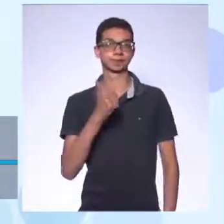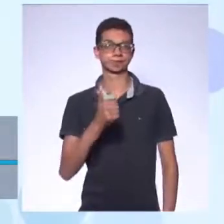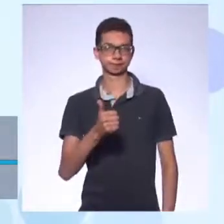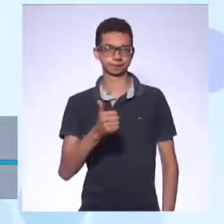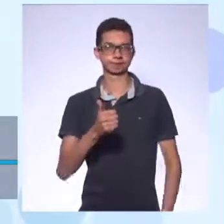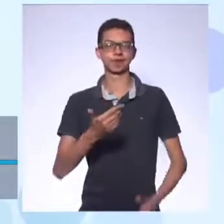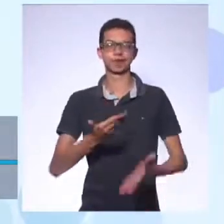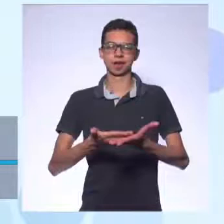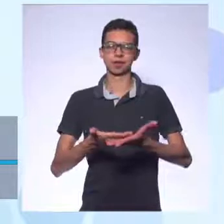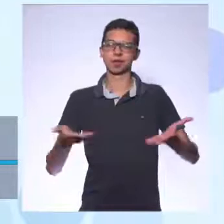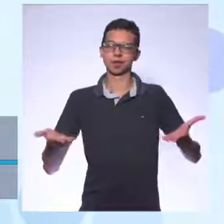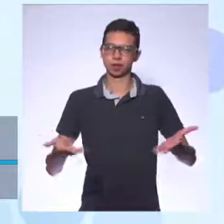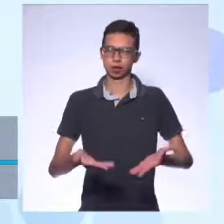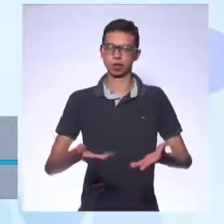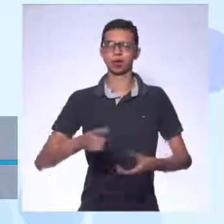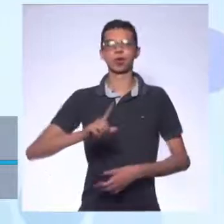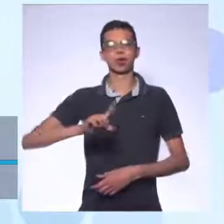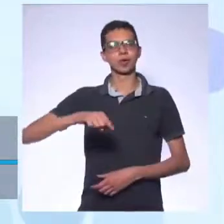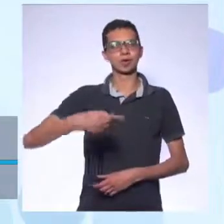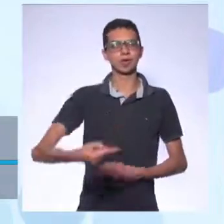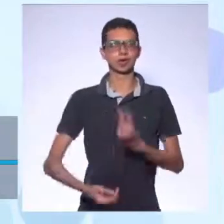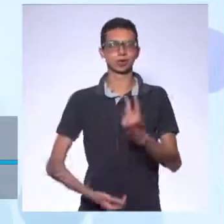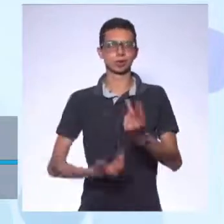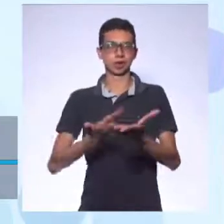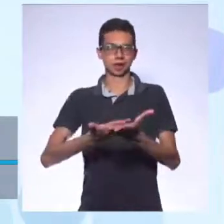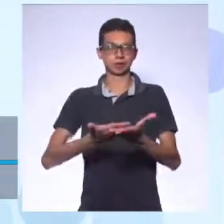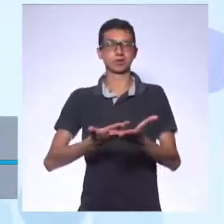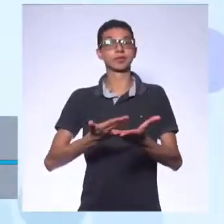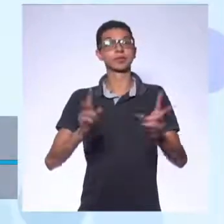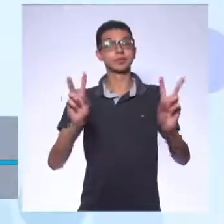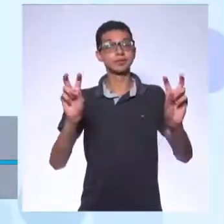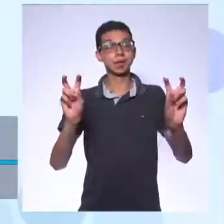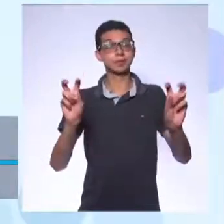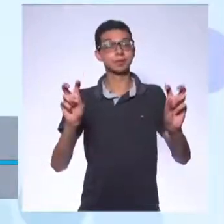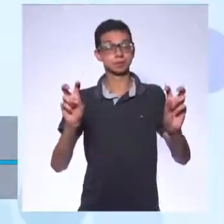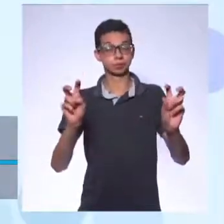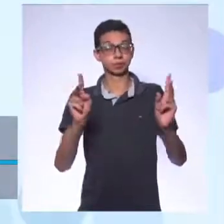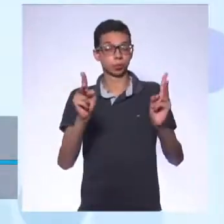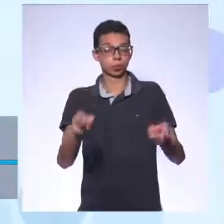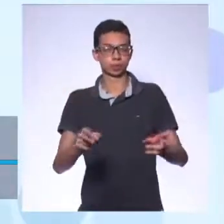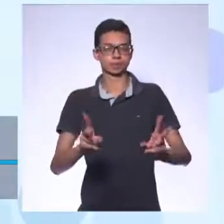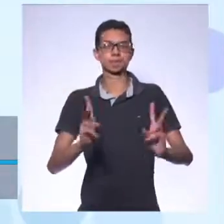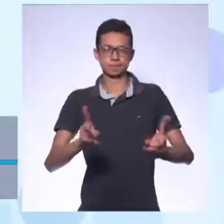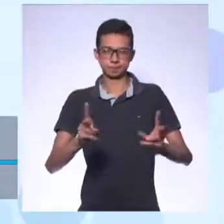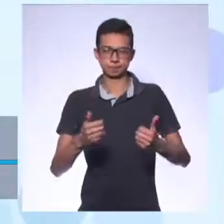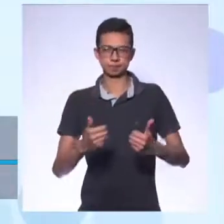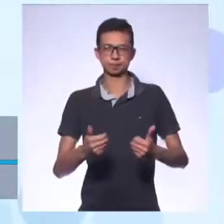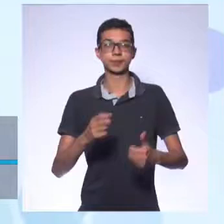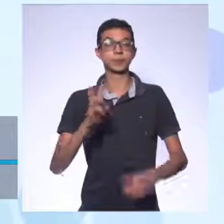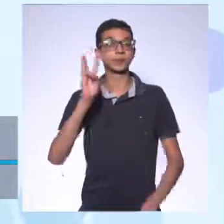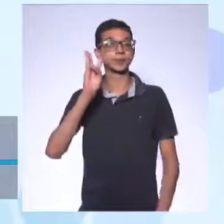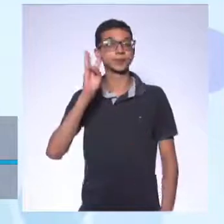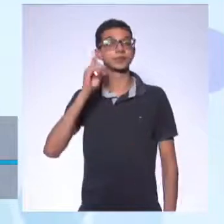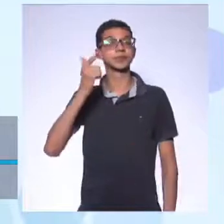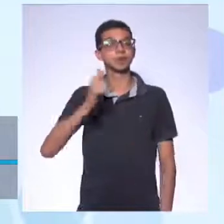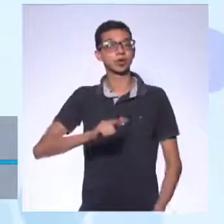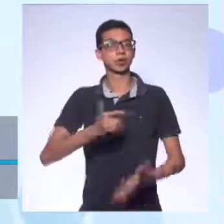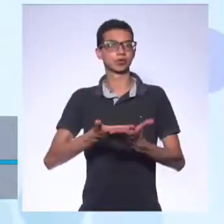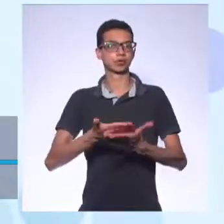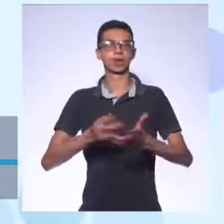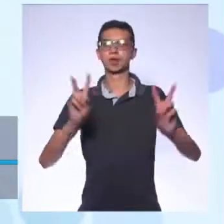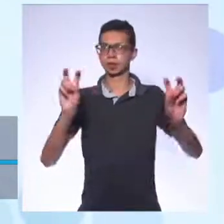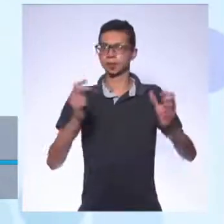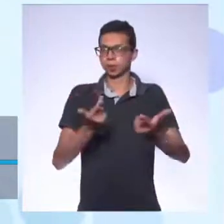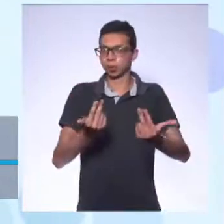Esta aula e as próximas duas aulas serão sobre esse mesmo tema. Tá? Então na sexta-feira nós teremos outra aula com esse mesmo tema